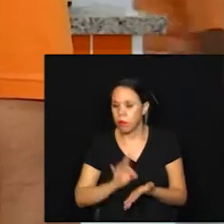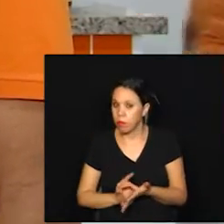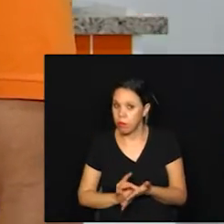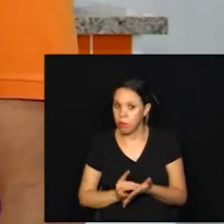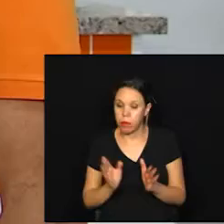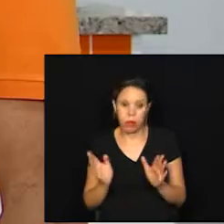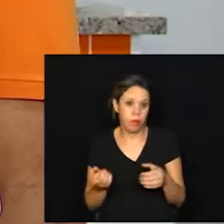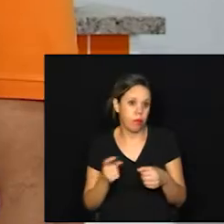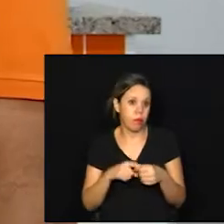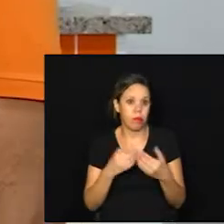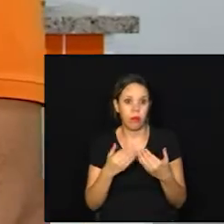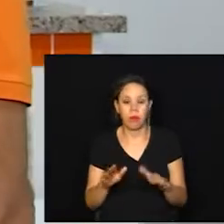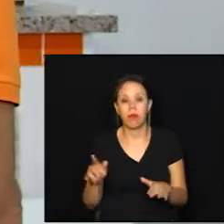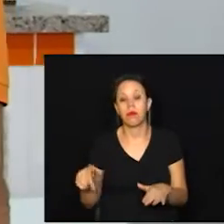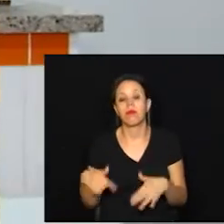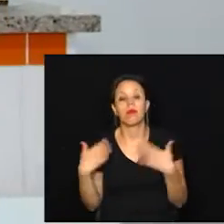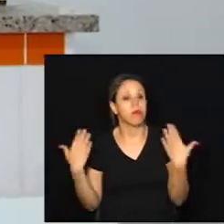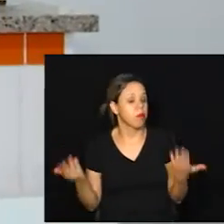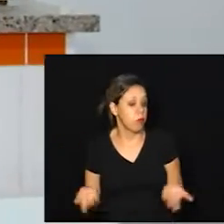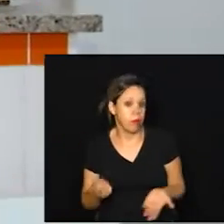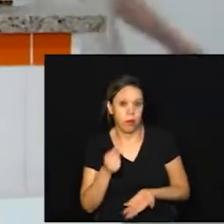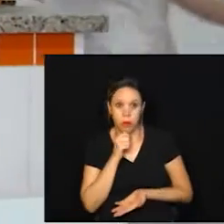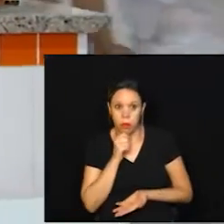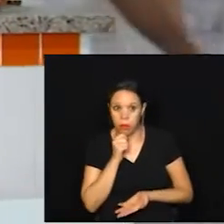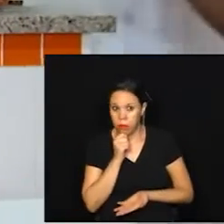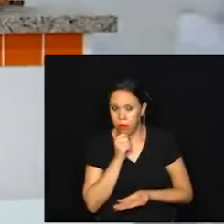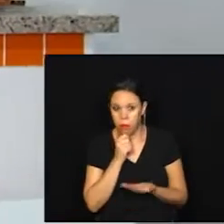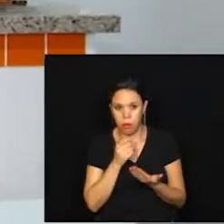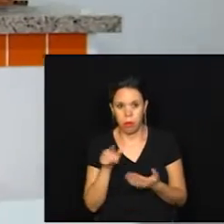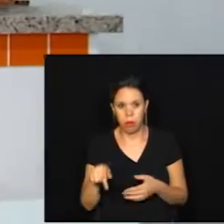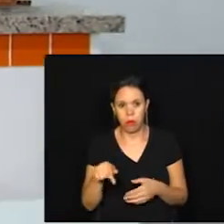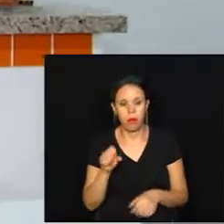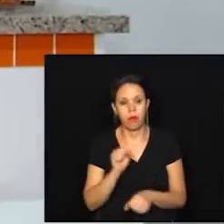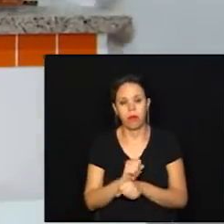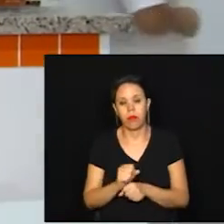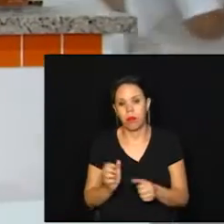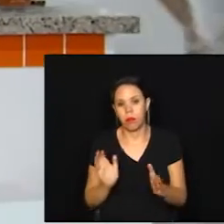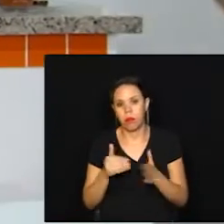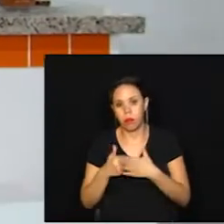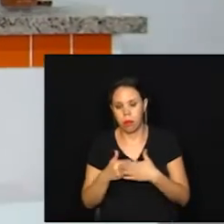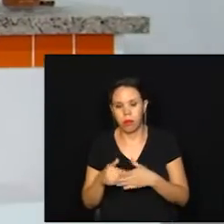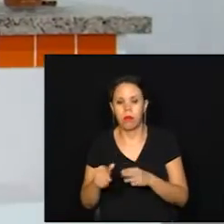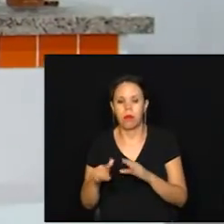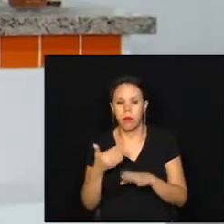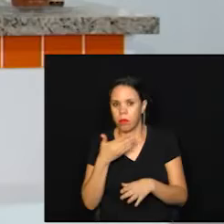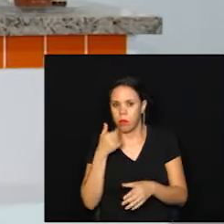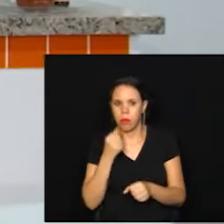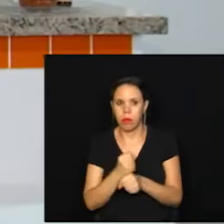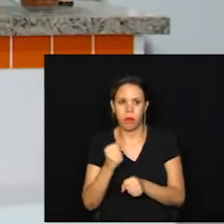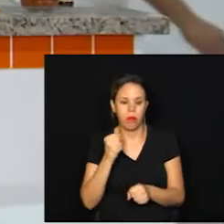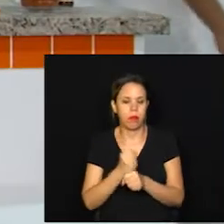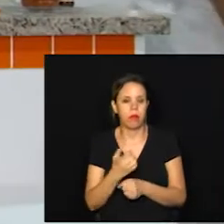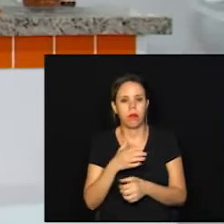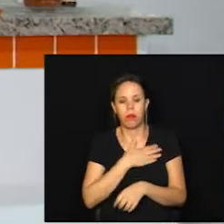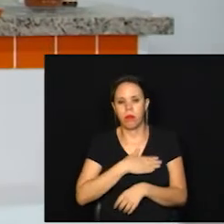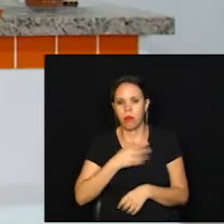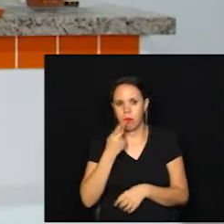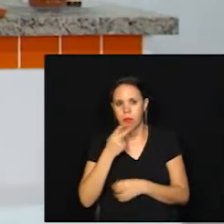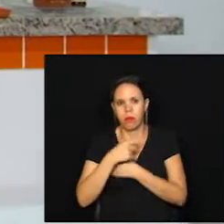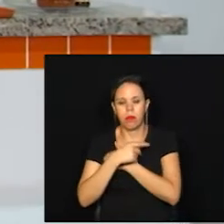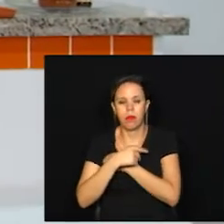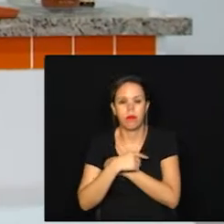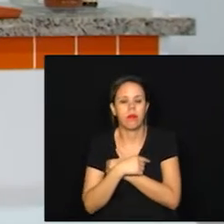a reabertura do salão, mas enquanto o salão está aqui parado, ele está recebendo melhorias, né? Eu gostaria que o senhor falasse a